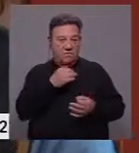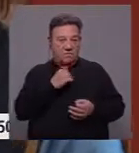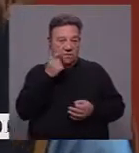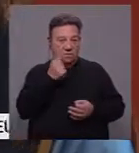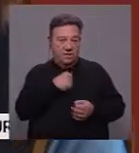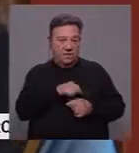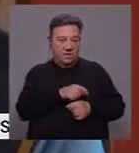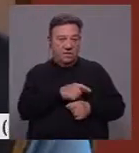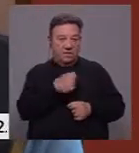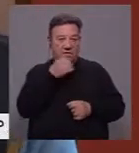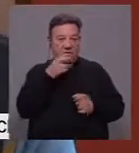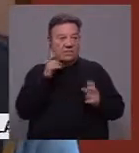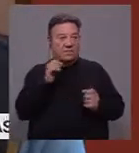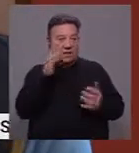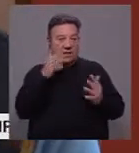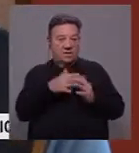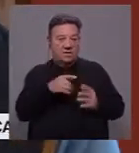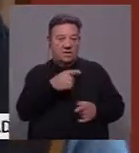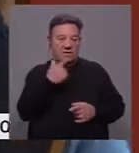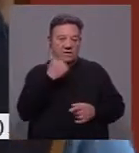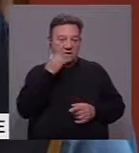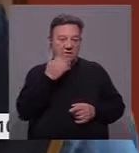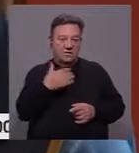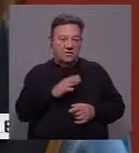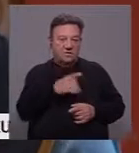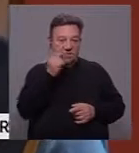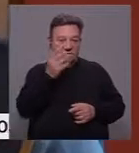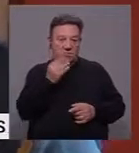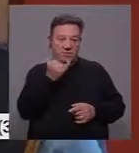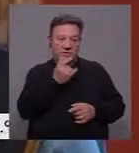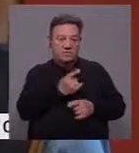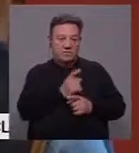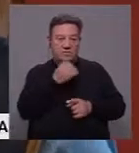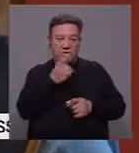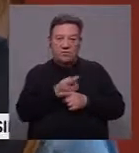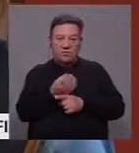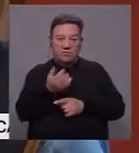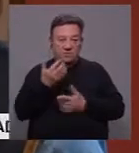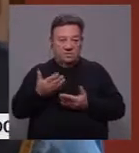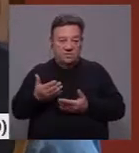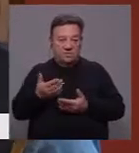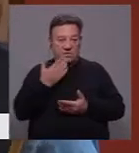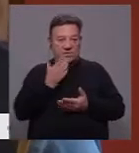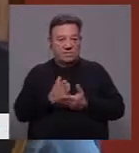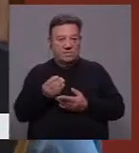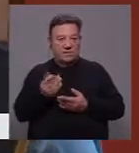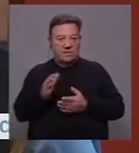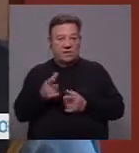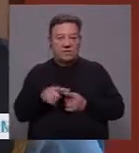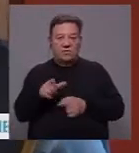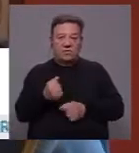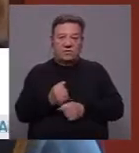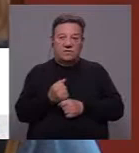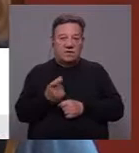casa, era o tema da guerra. Ele dizia que era muito doloroso e o meu pai era um homem muito feliz, por isso falar de coisas assim muito pesadas tinha que ser mais talvez no